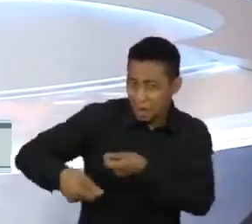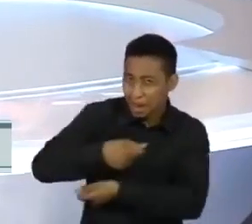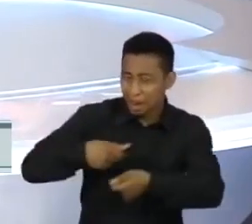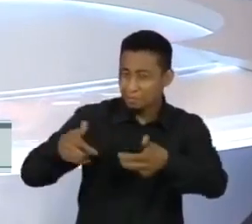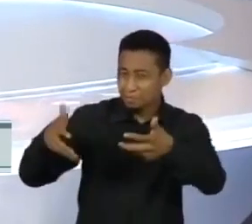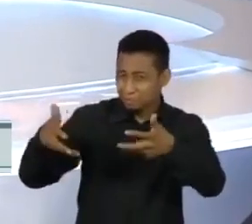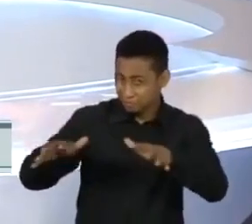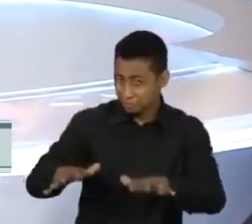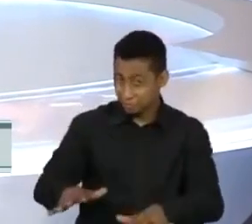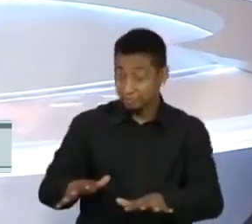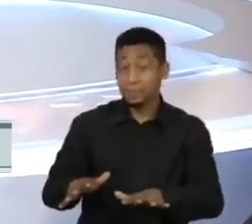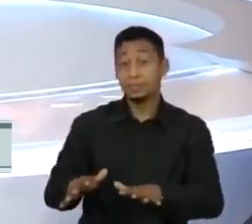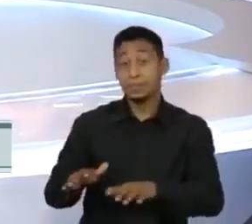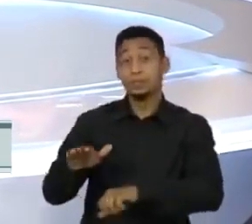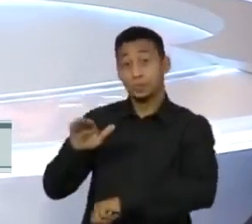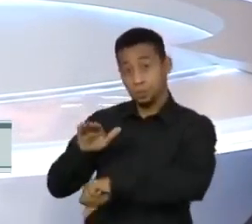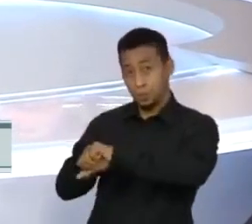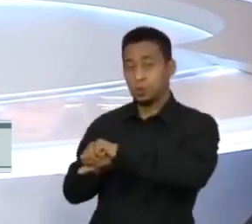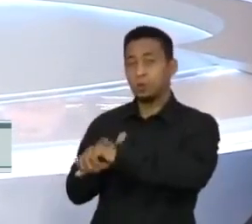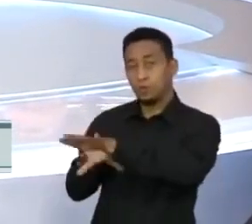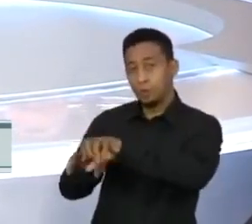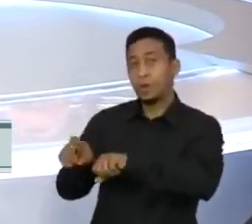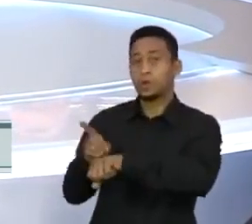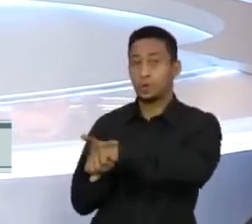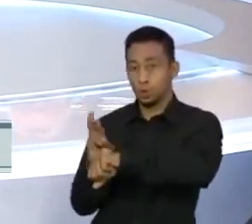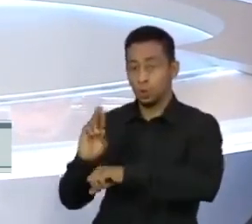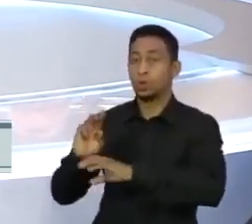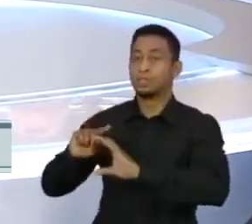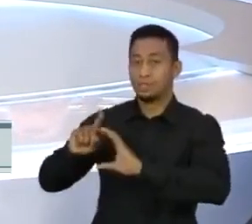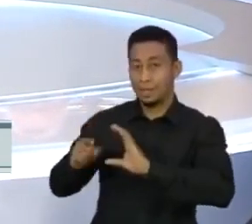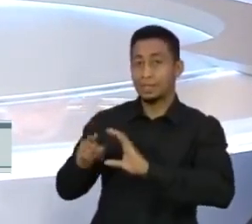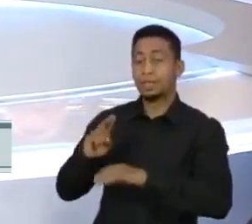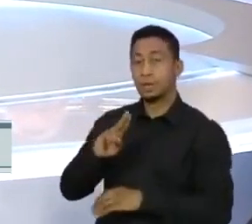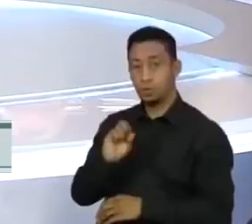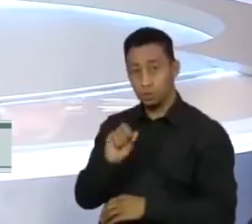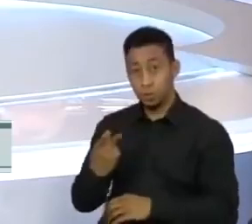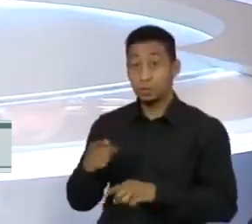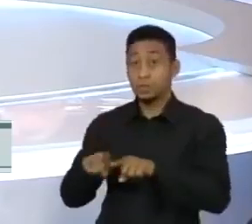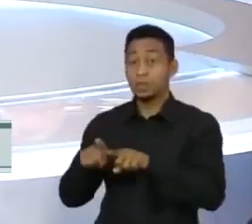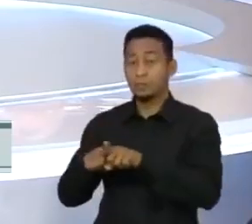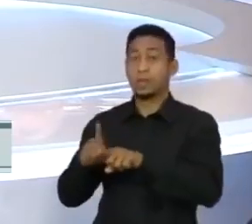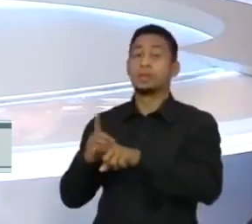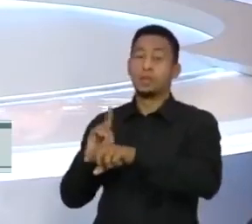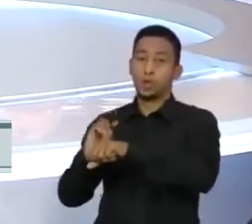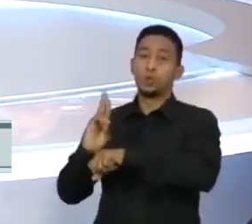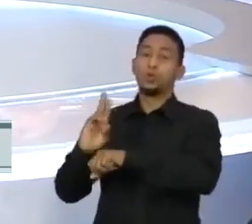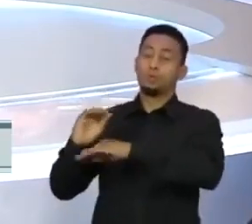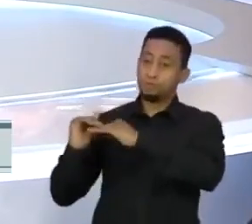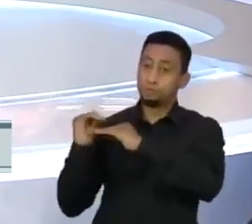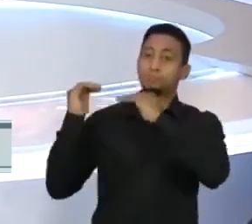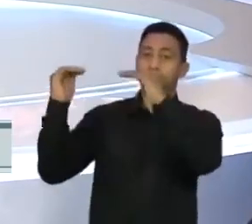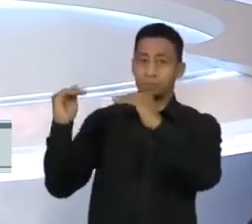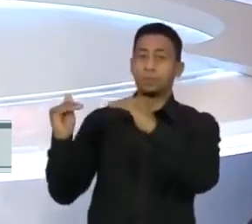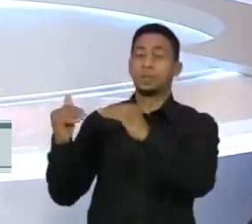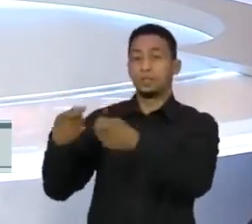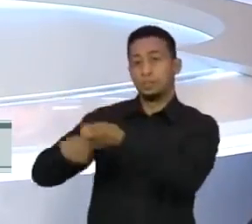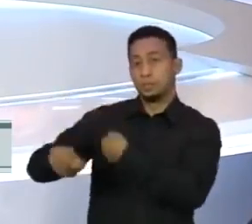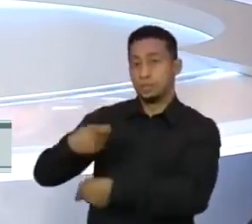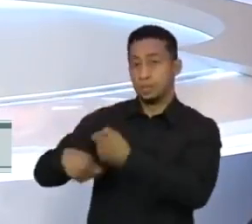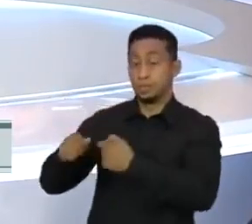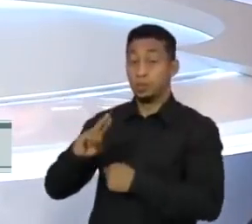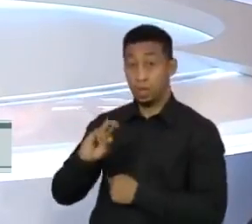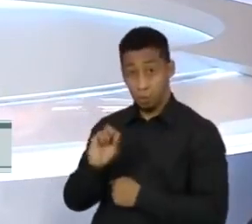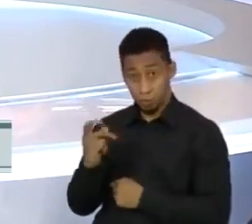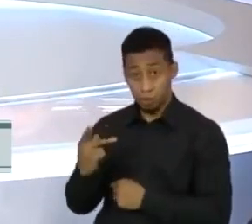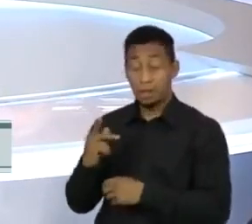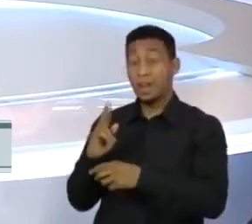atingem. Doutor em Ciência Política pela USP, pós-doutor em Administração Pública pela FGV, Humberto Dantas, analisa as